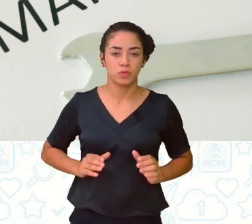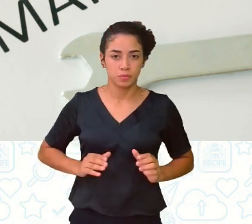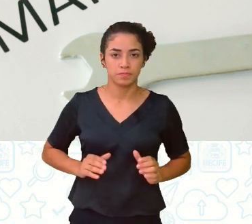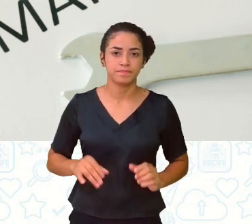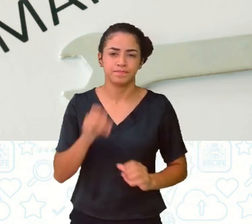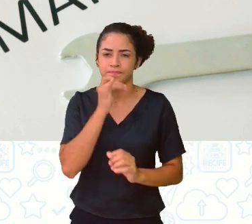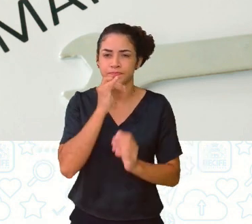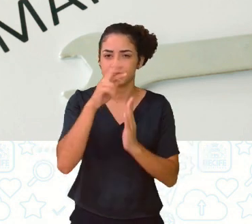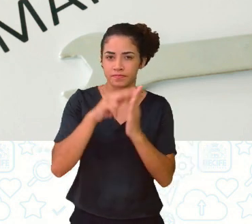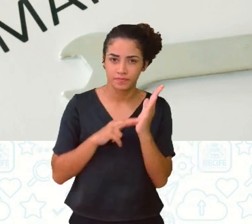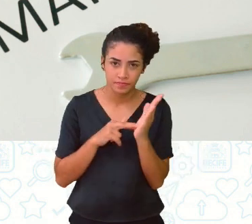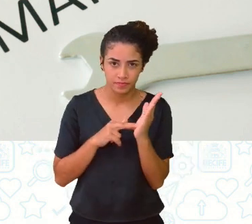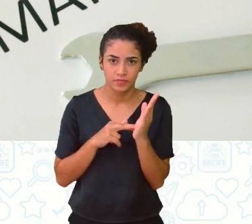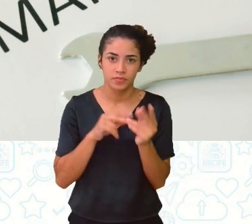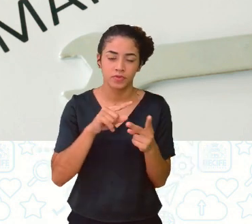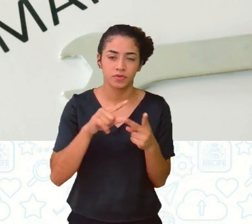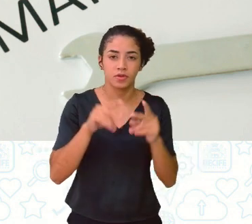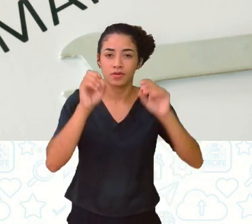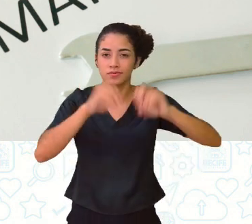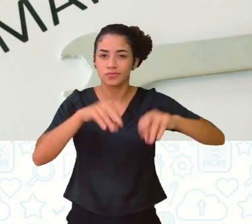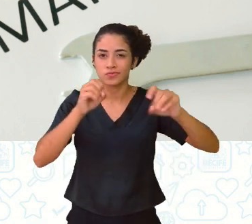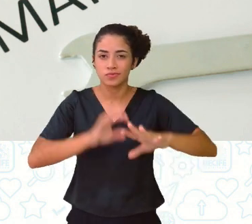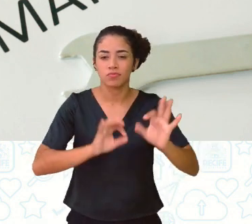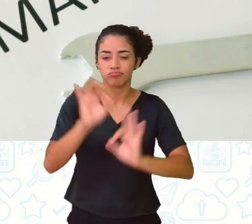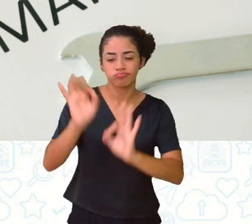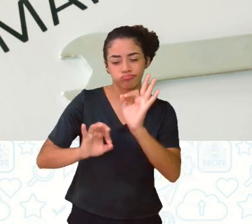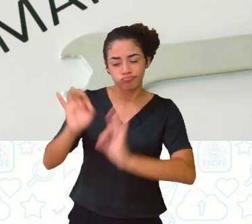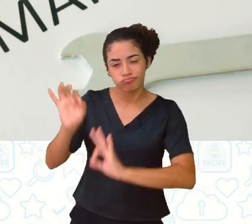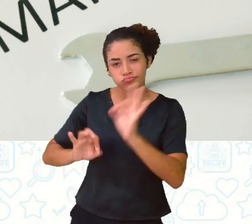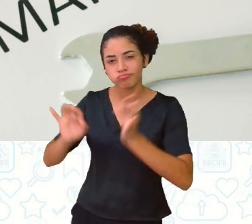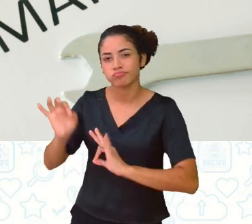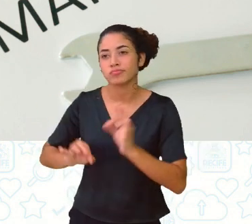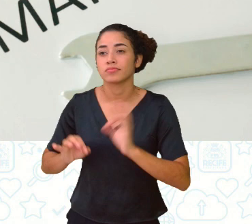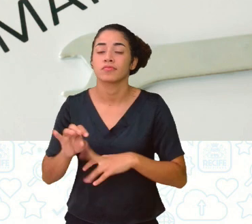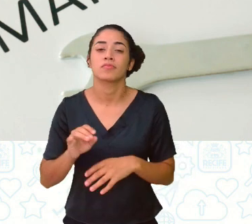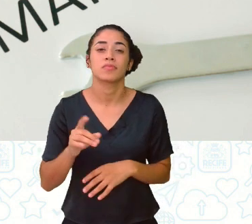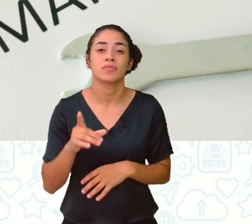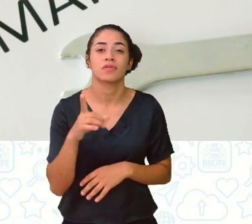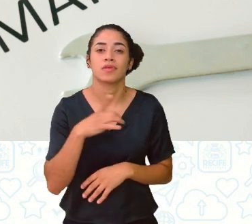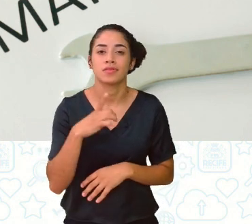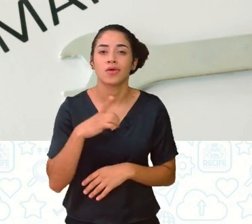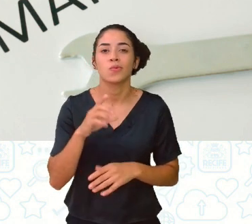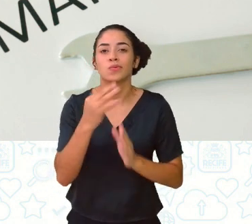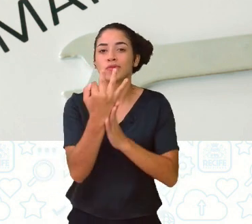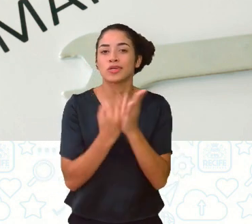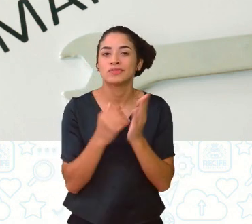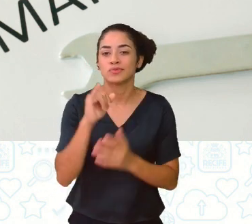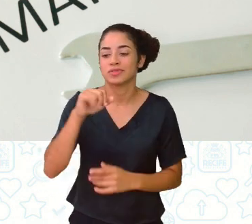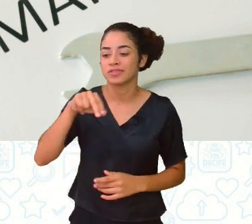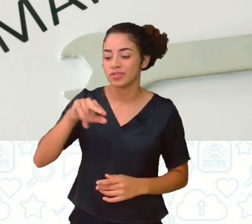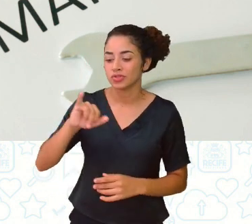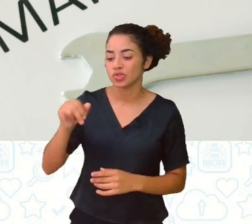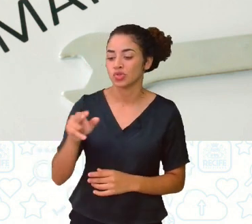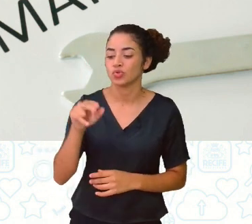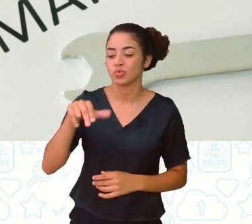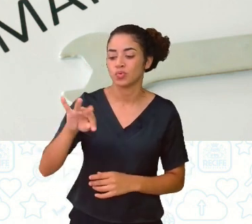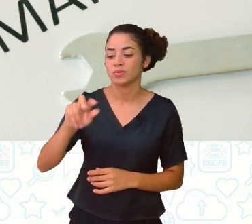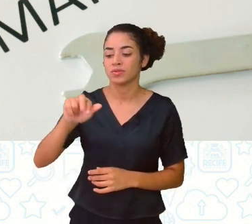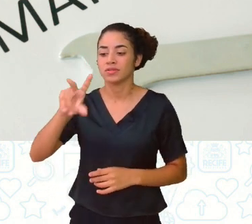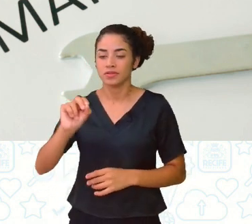exemplo, receitas, instruções de montagem. Que é muito do texto injuntivo, né? Que é Isso. quando você dá,